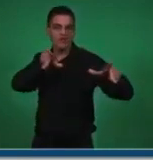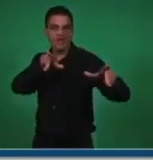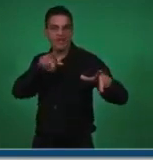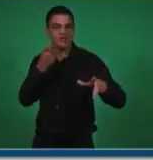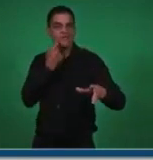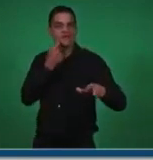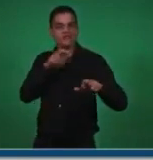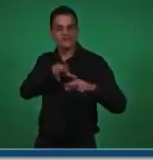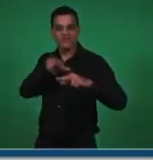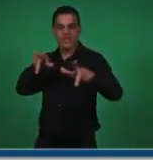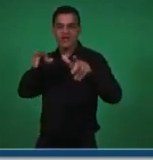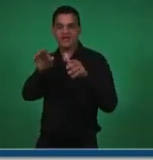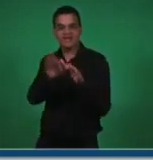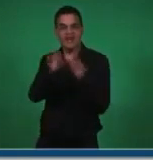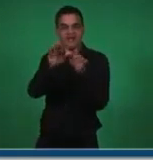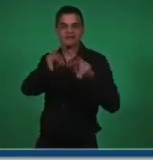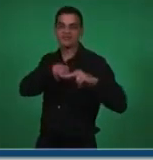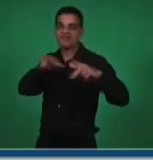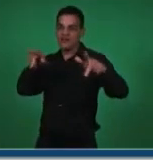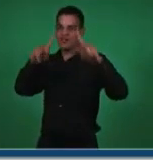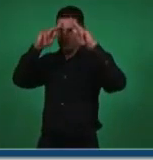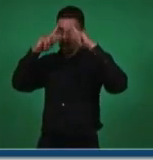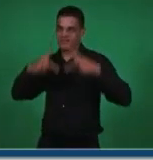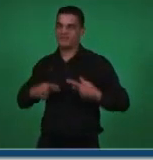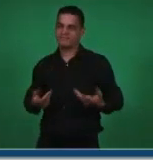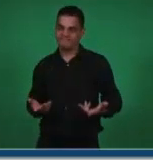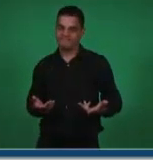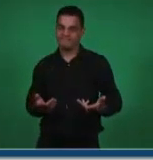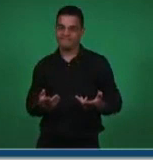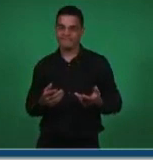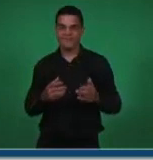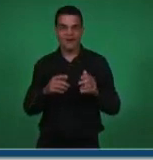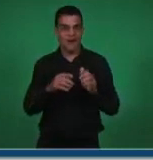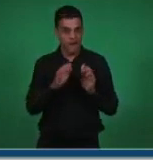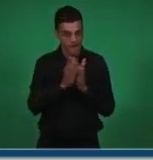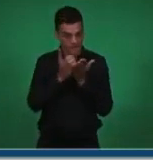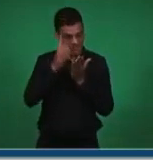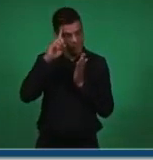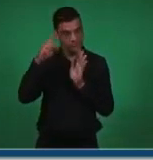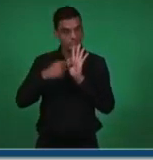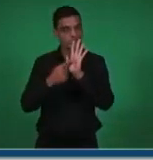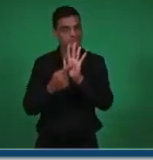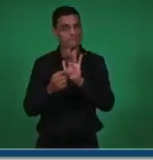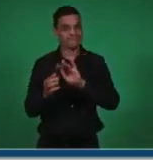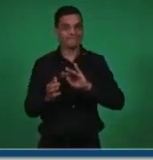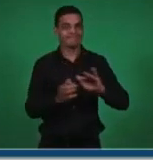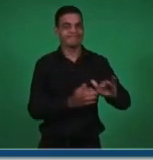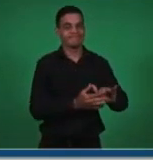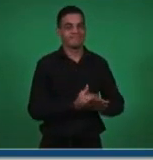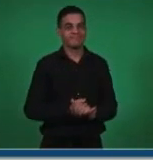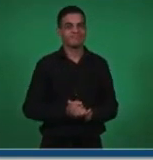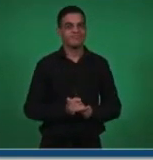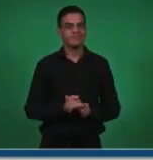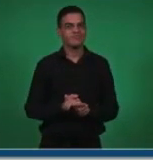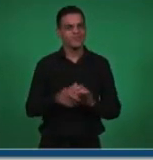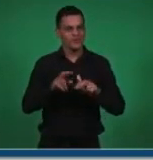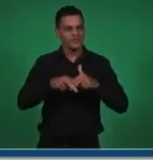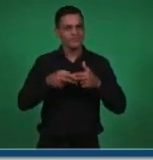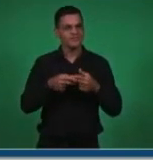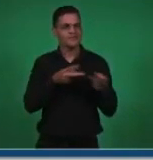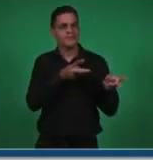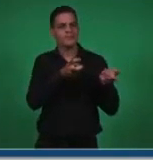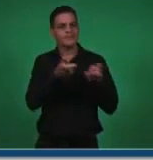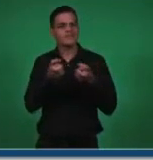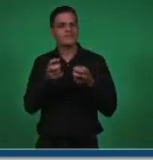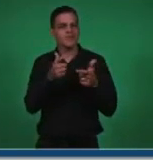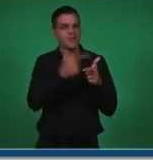nome do Senhor. Pode passar. Meus queridos, o problema do evolucionismo, ele muitas das vezes,